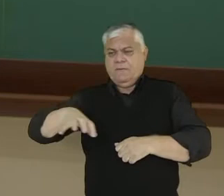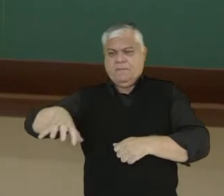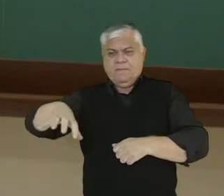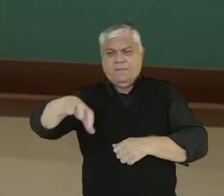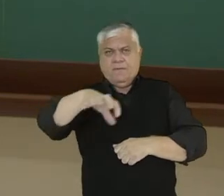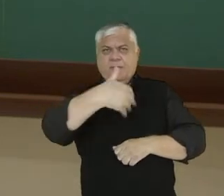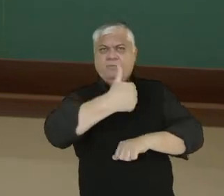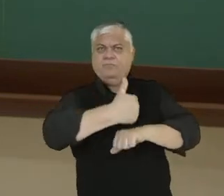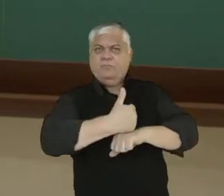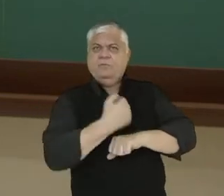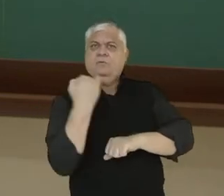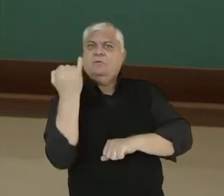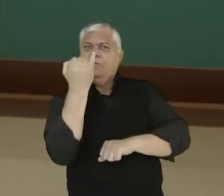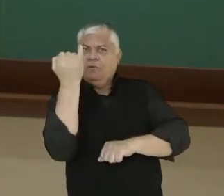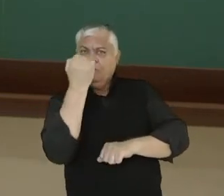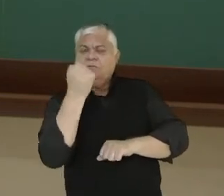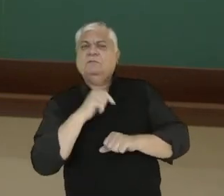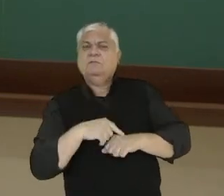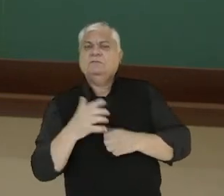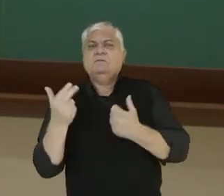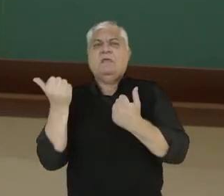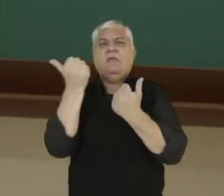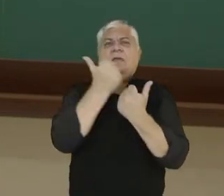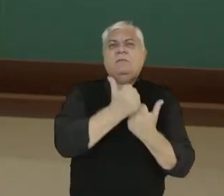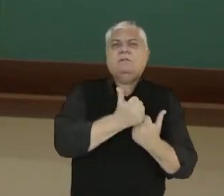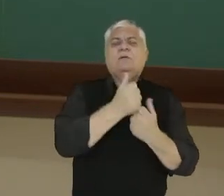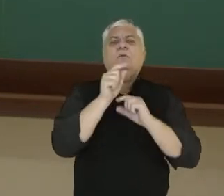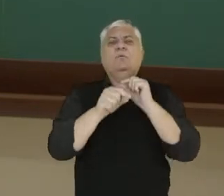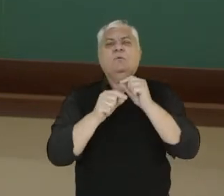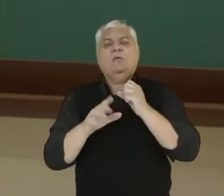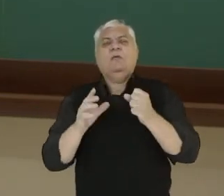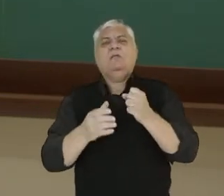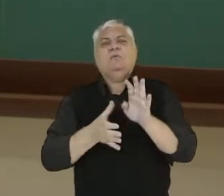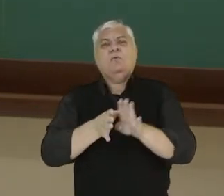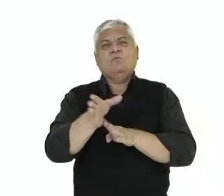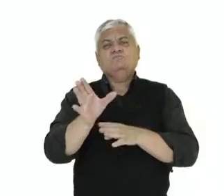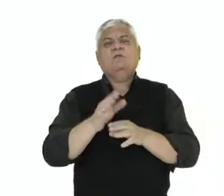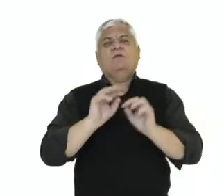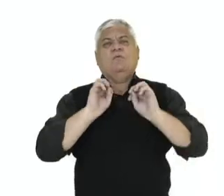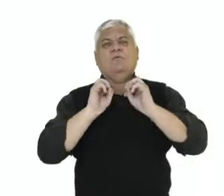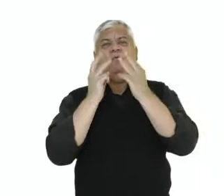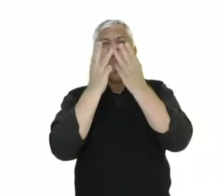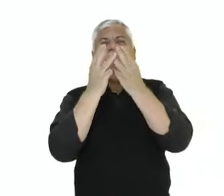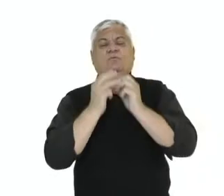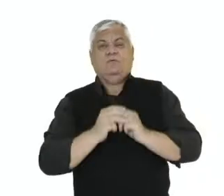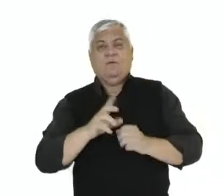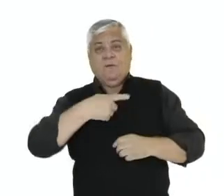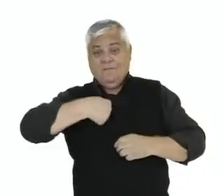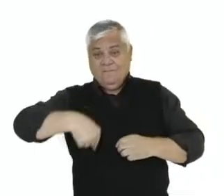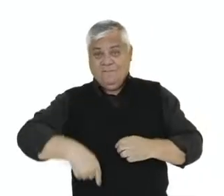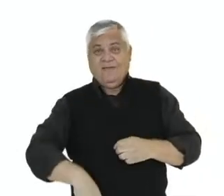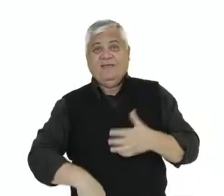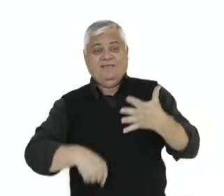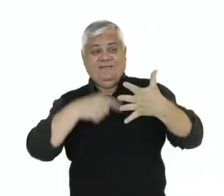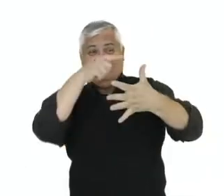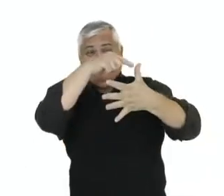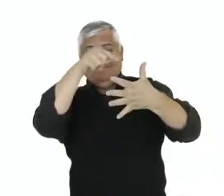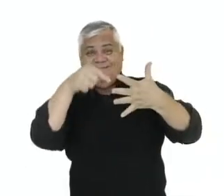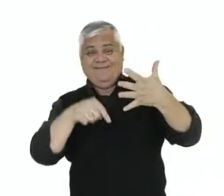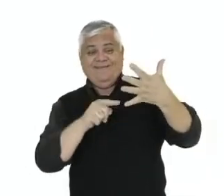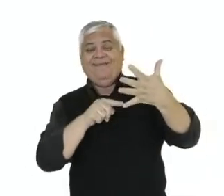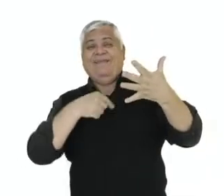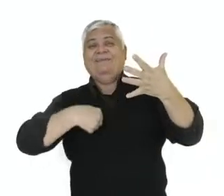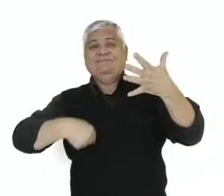mais importantes representantes ali dentro do Conselho de Segurança da ONU. A China é um dos 5 membros